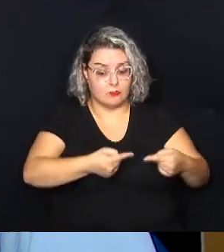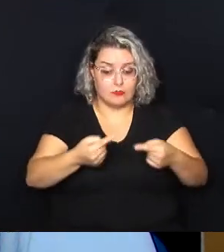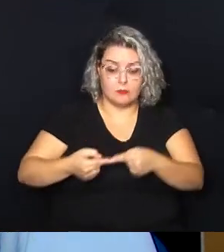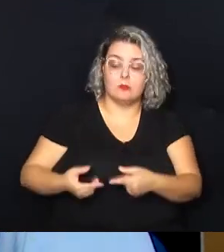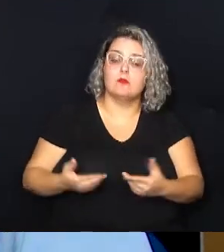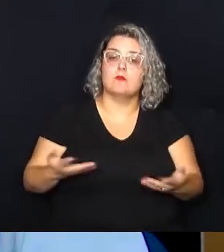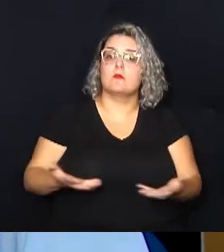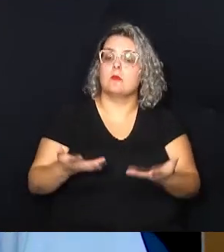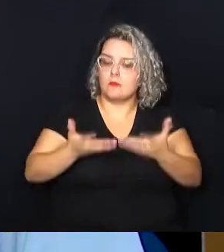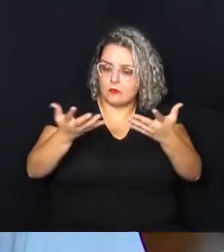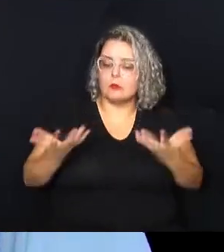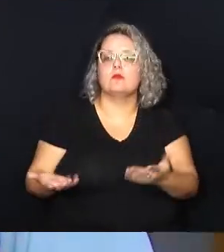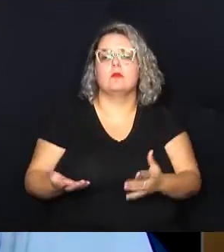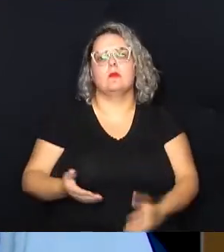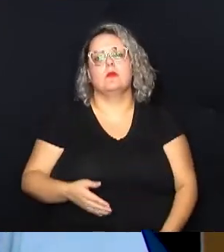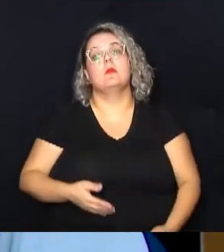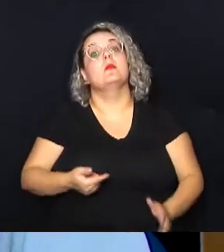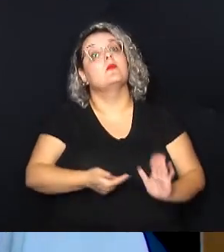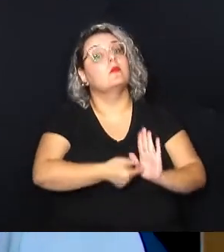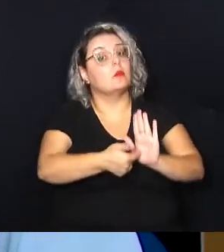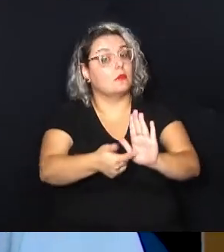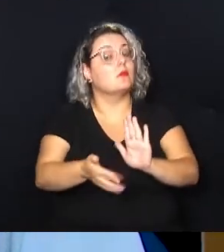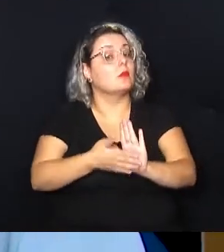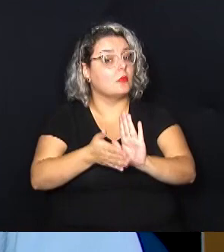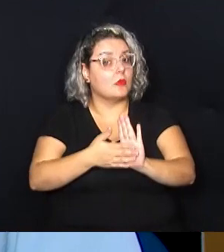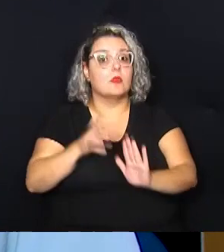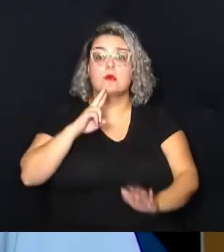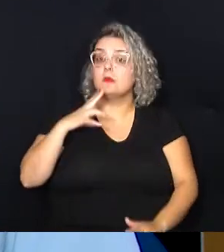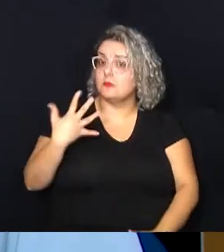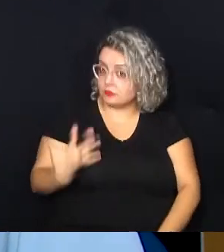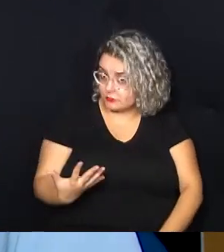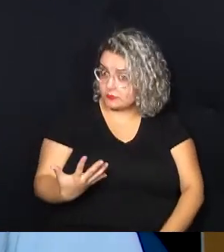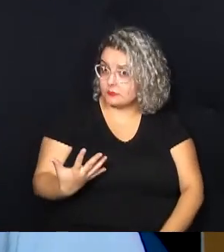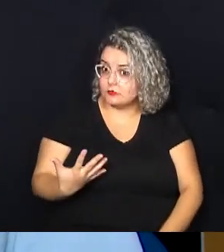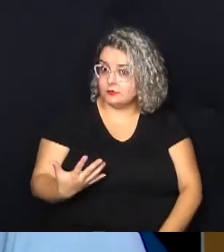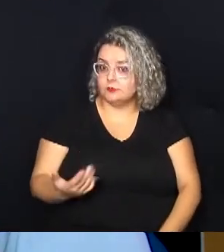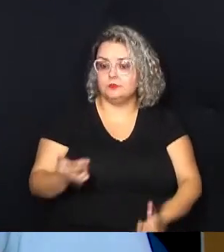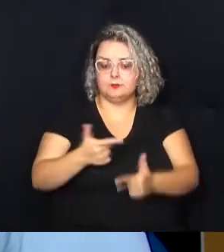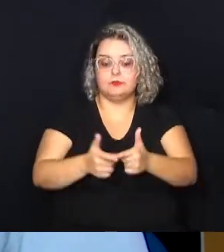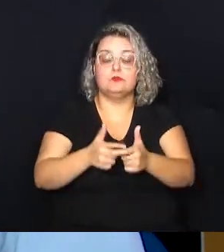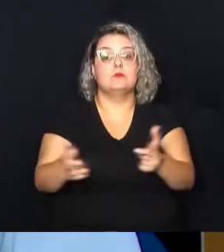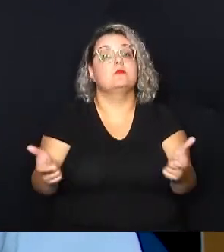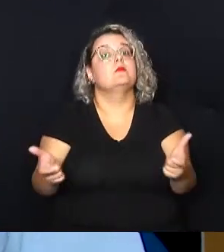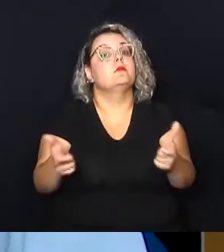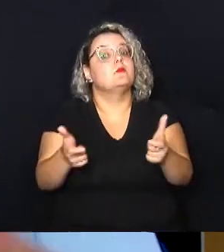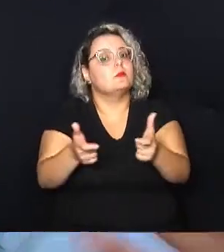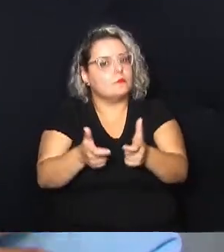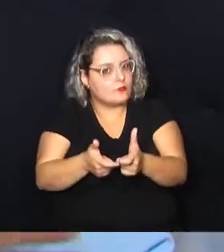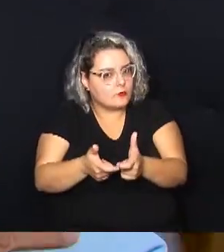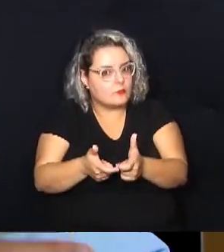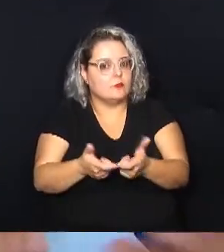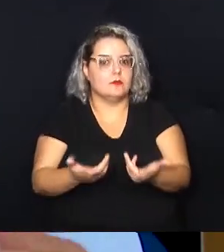promovendo debates discussões e tentando apresentar propostas de solução para minimizar